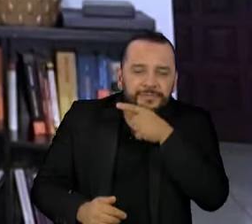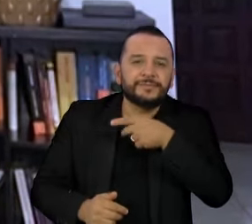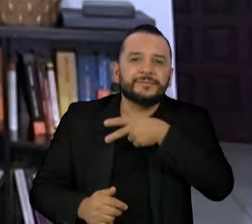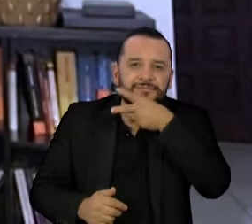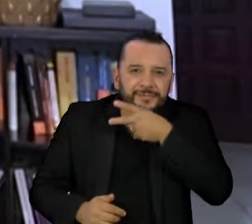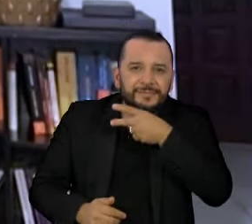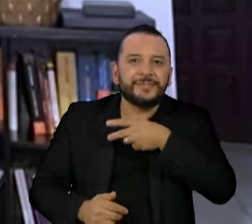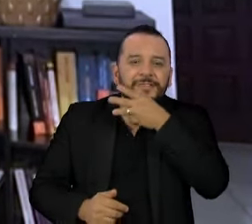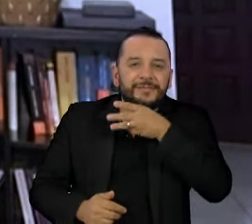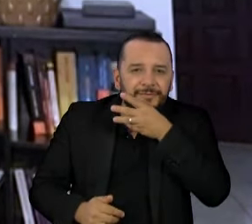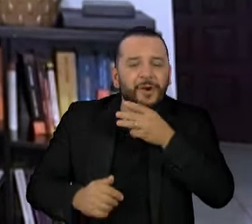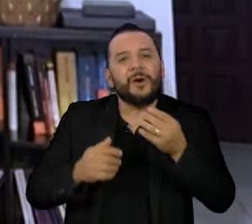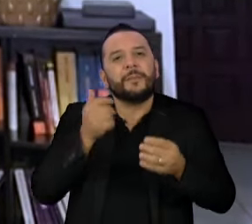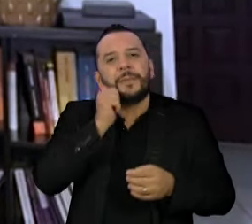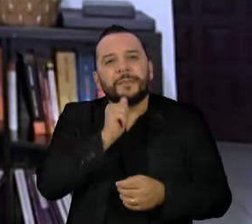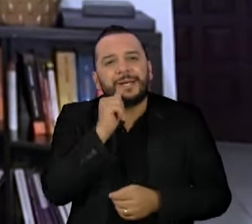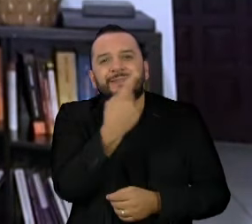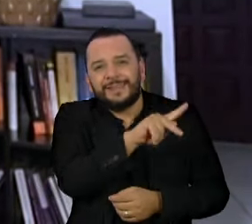e meu irmão, e meu irmão